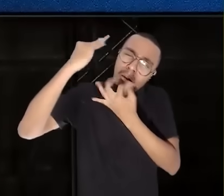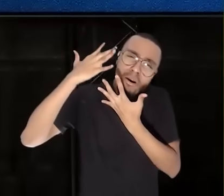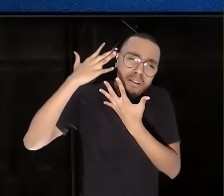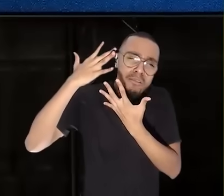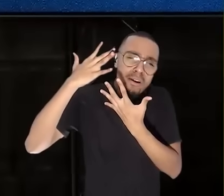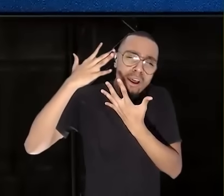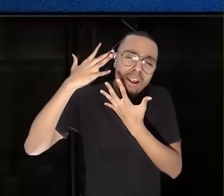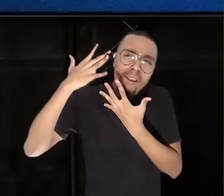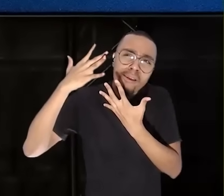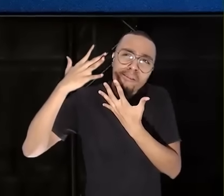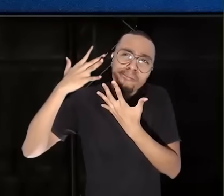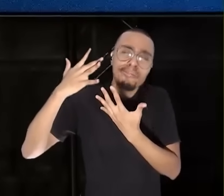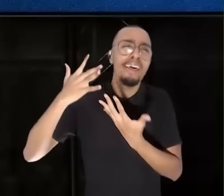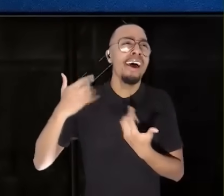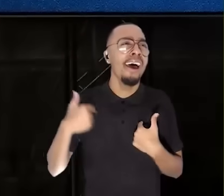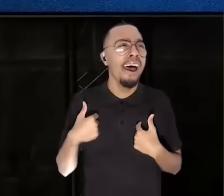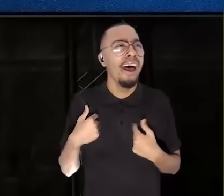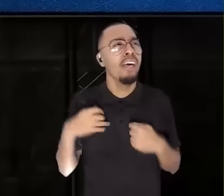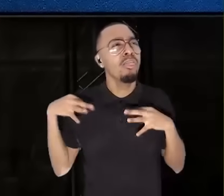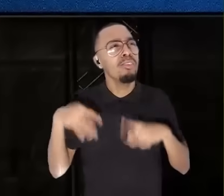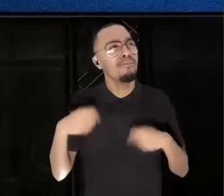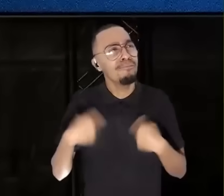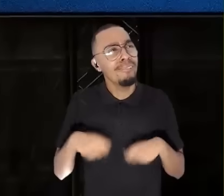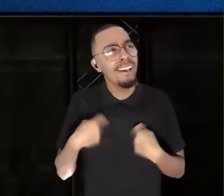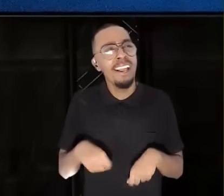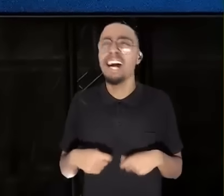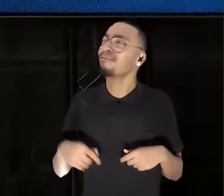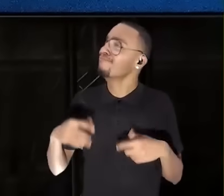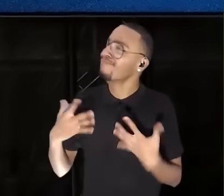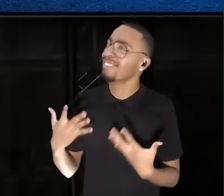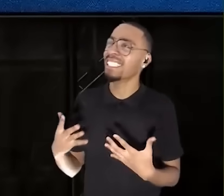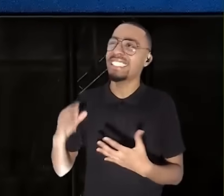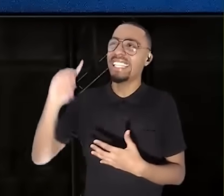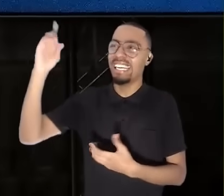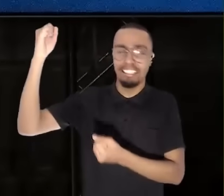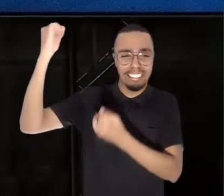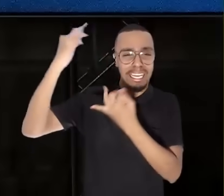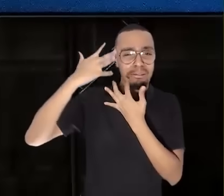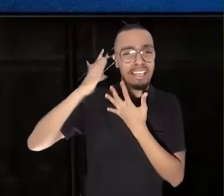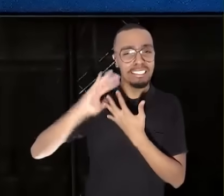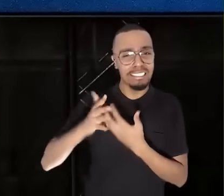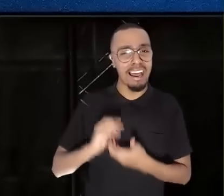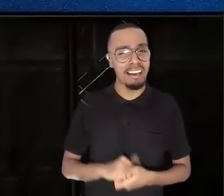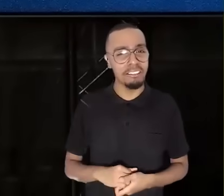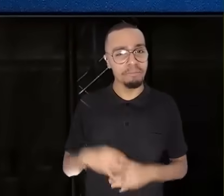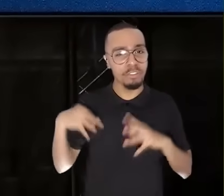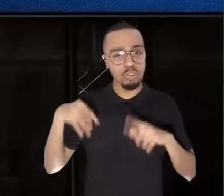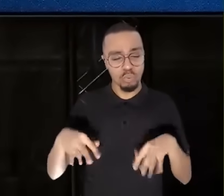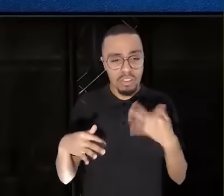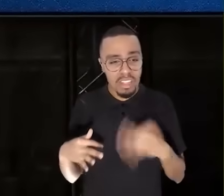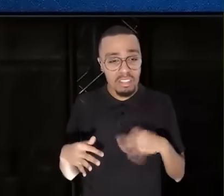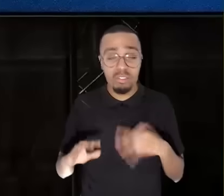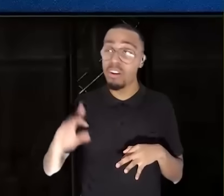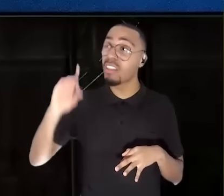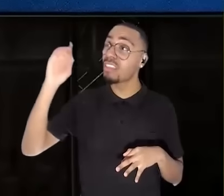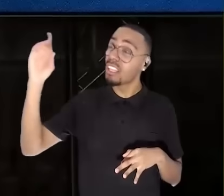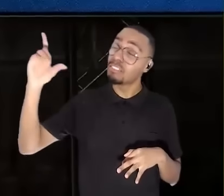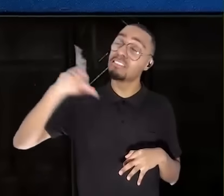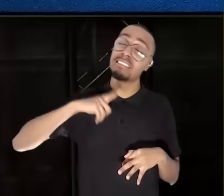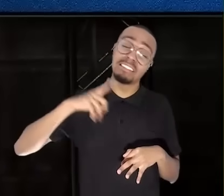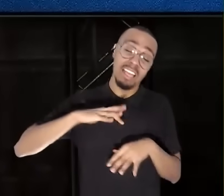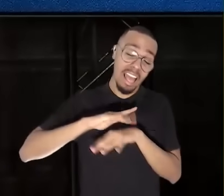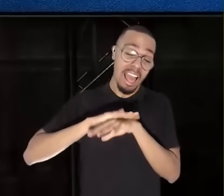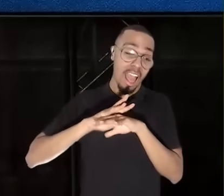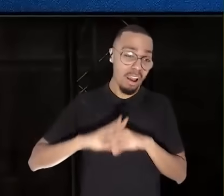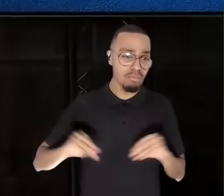bênçãos, para cada necessidade há um escape, para cada dor há um escape, para cada